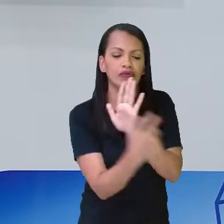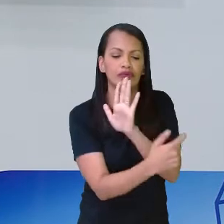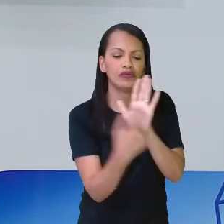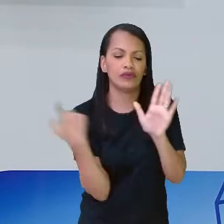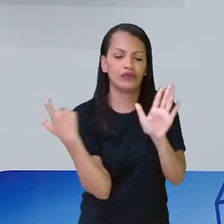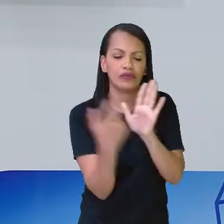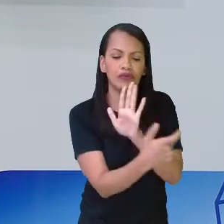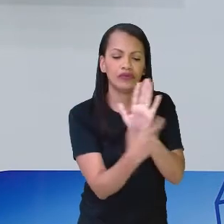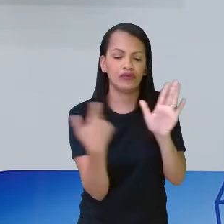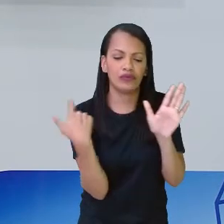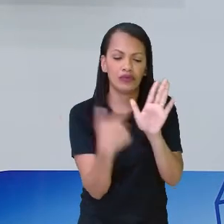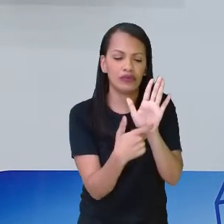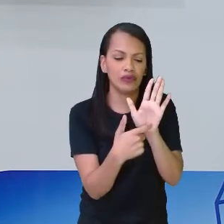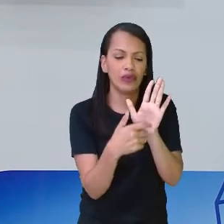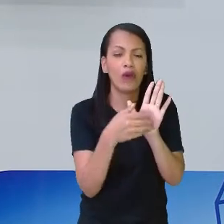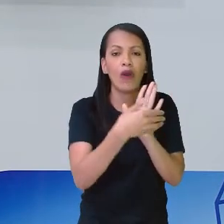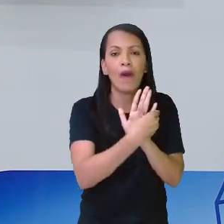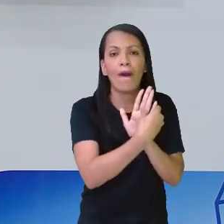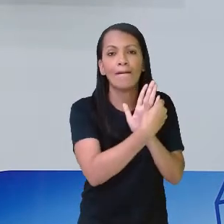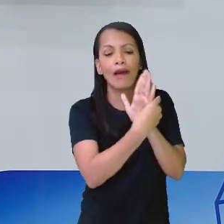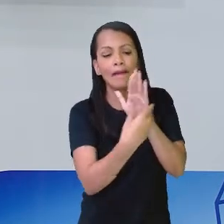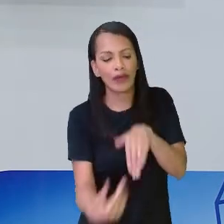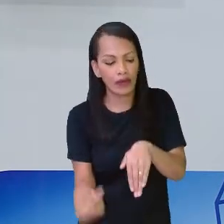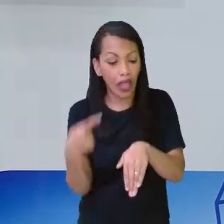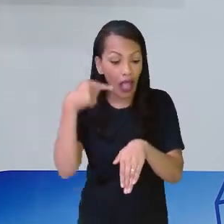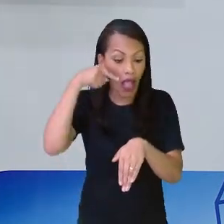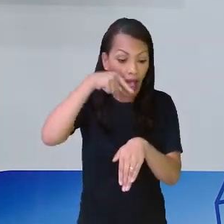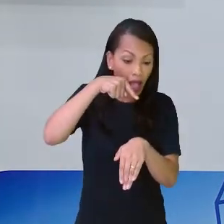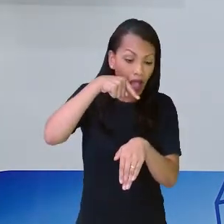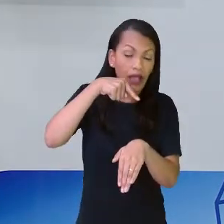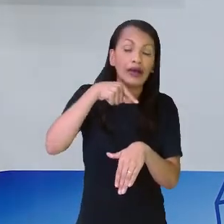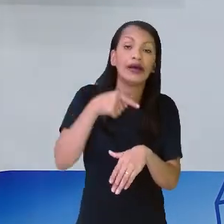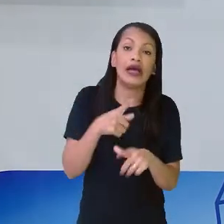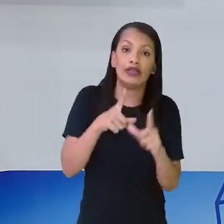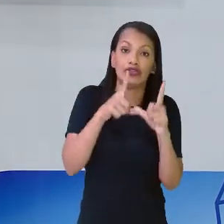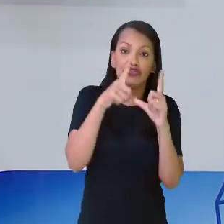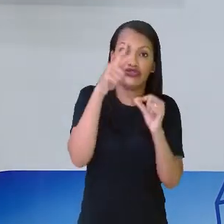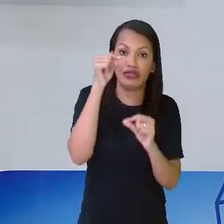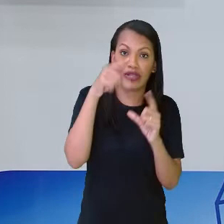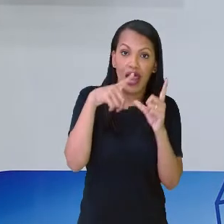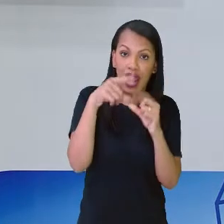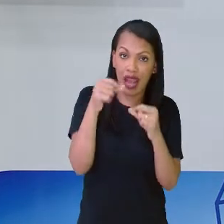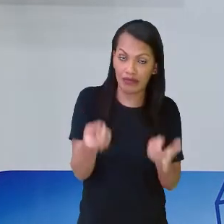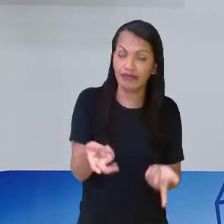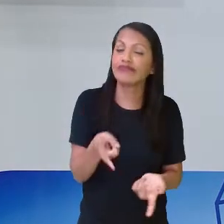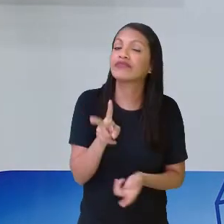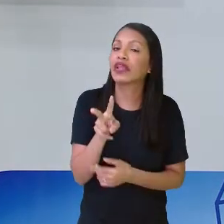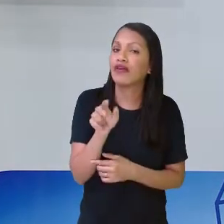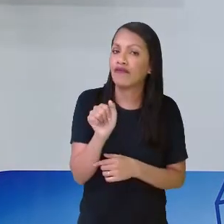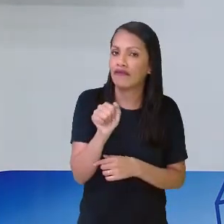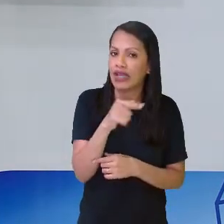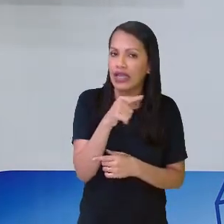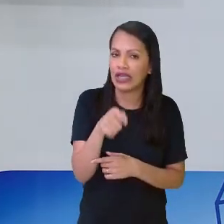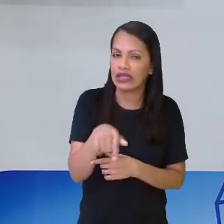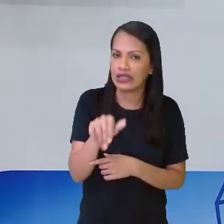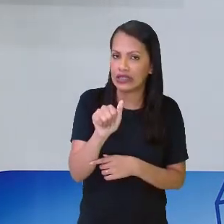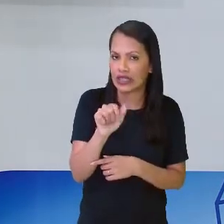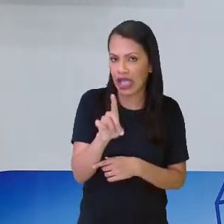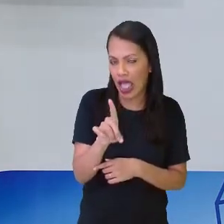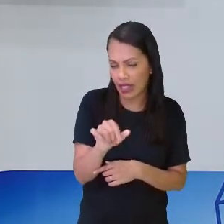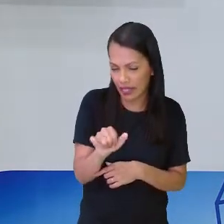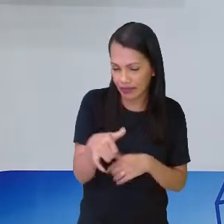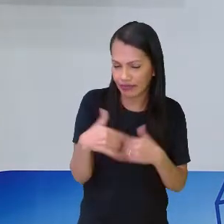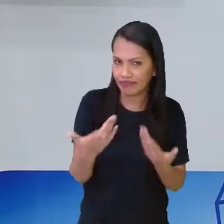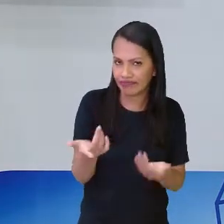passar a tinta. Quando eu tirar, a estrela vai ficar lá. Então, muita gente se chama de pintura vazada, o stencil que